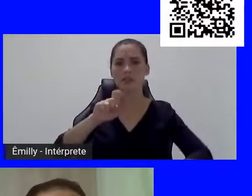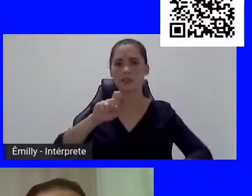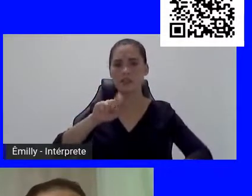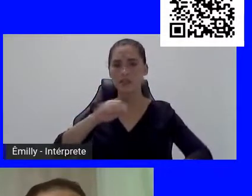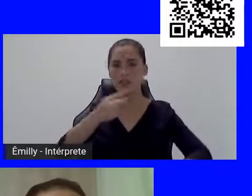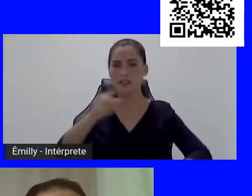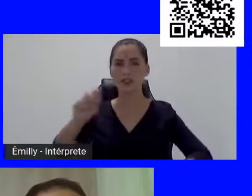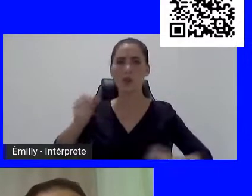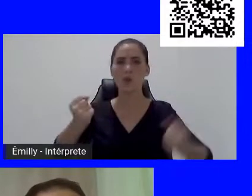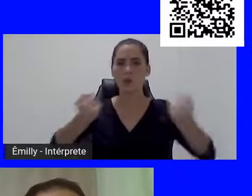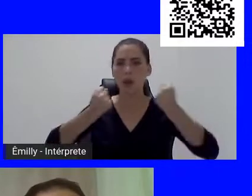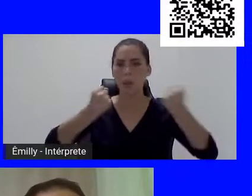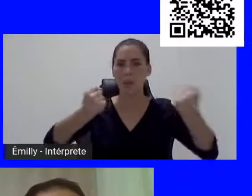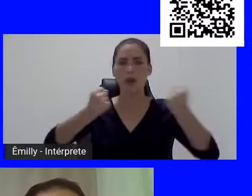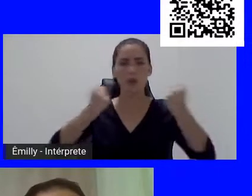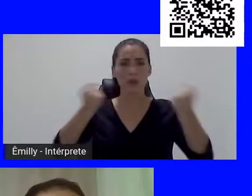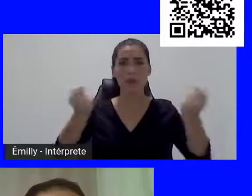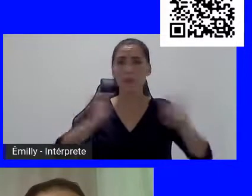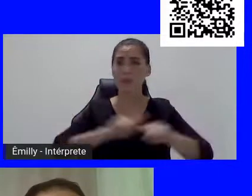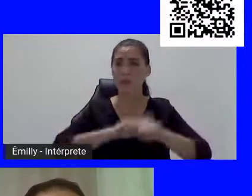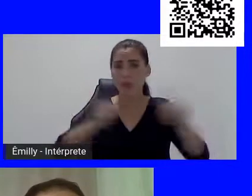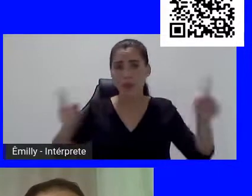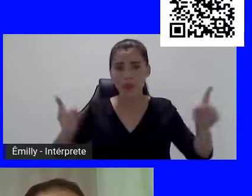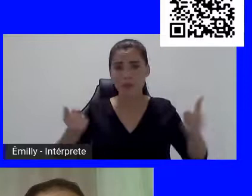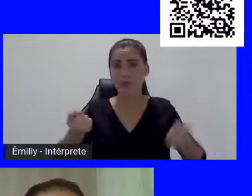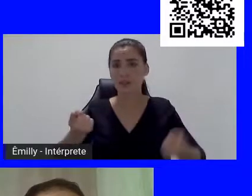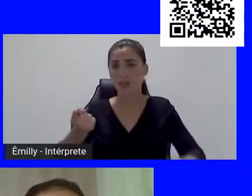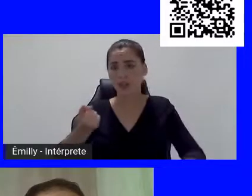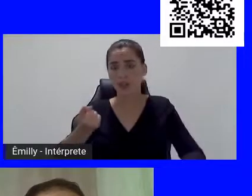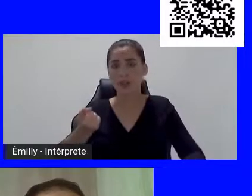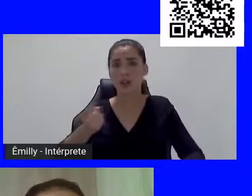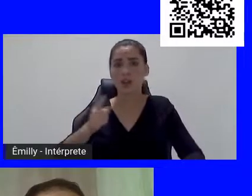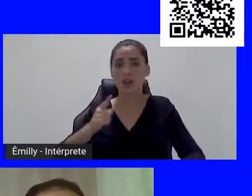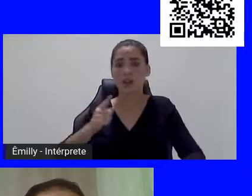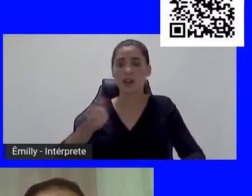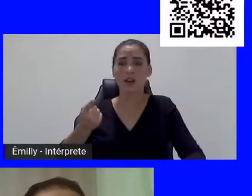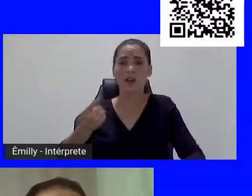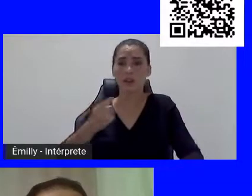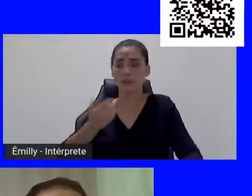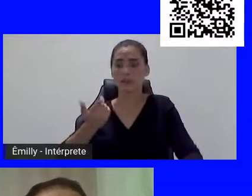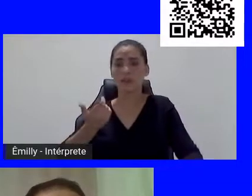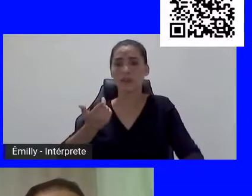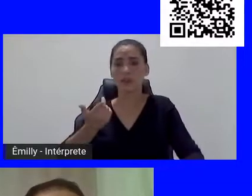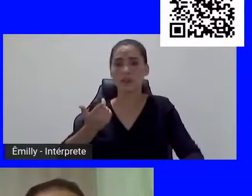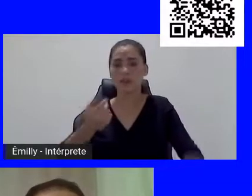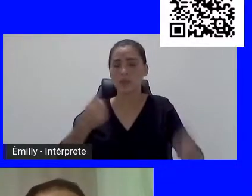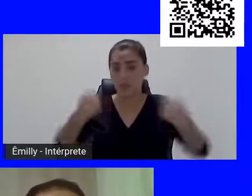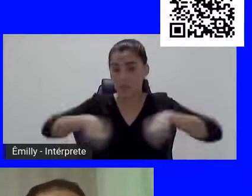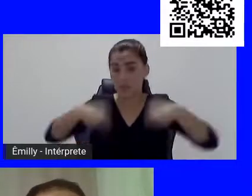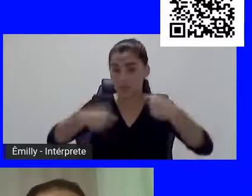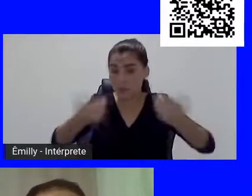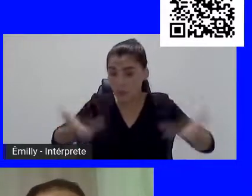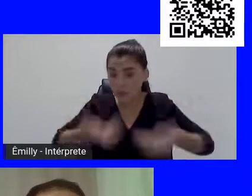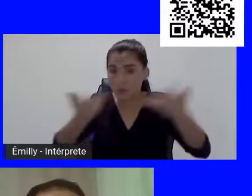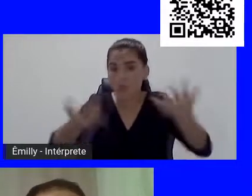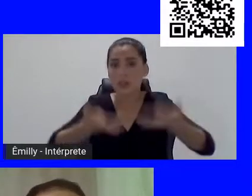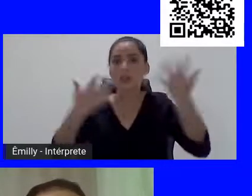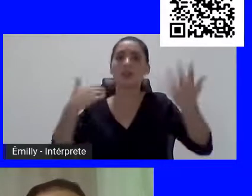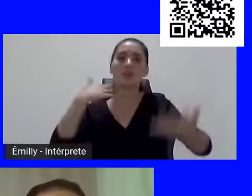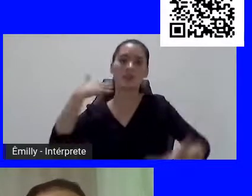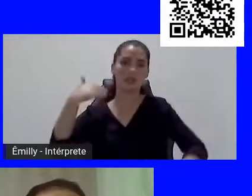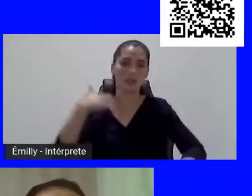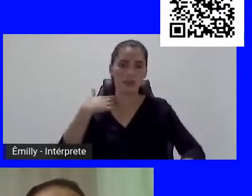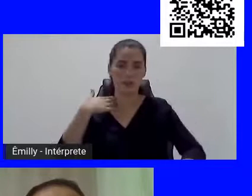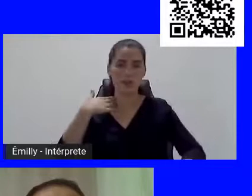vexatória em relação a eles. Nós temos que colocar esses bancos públicos para funcionar. Quem garante o fomento da economia no setor